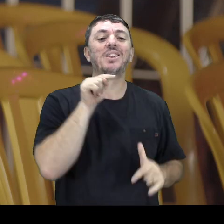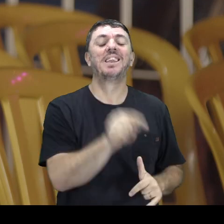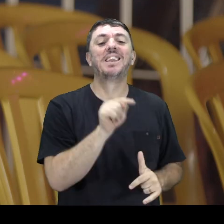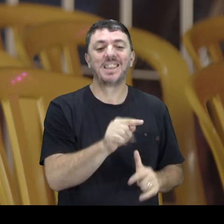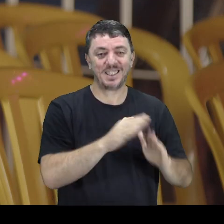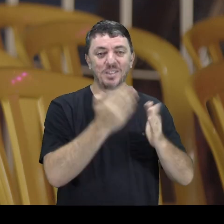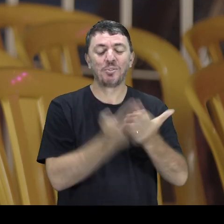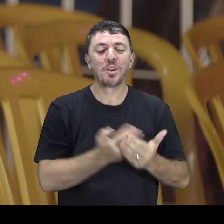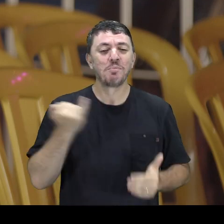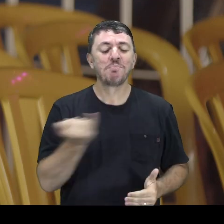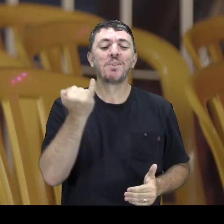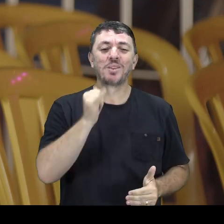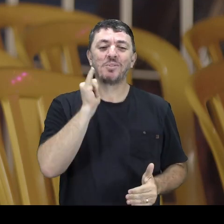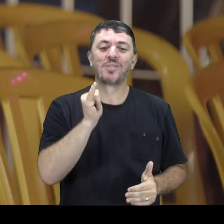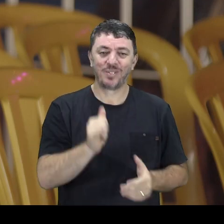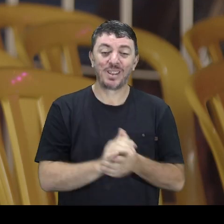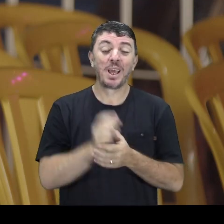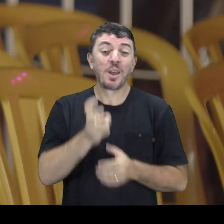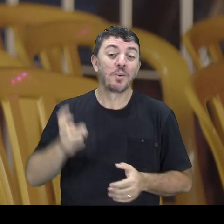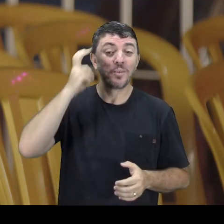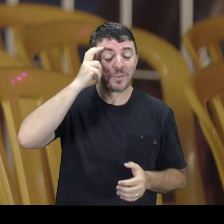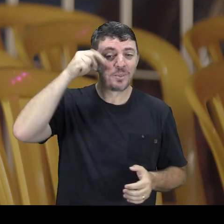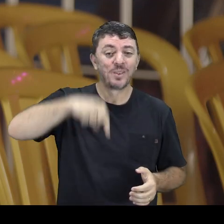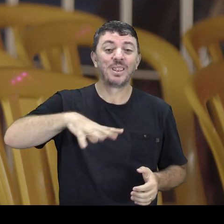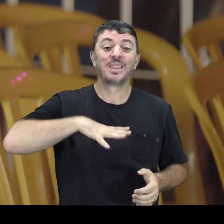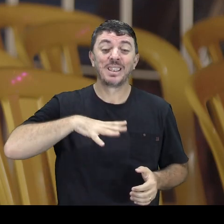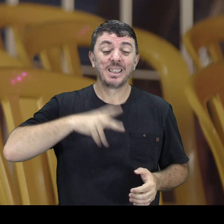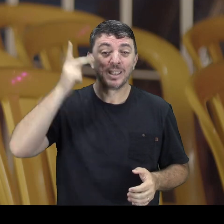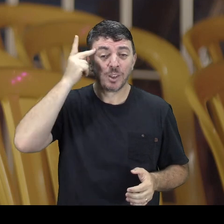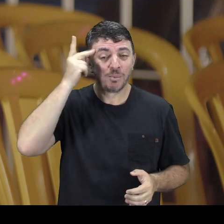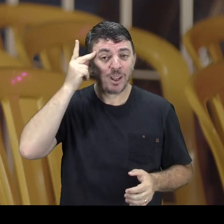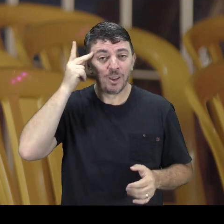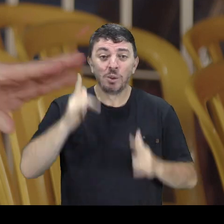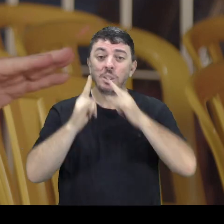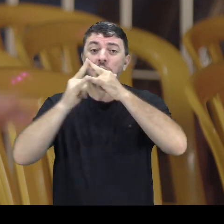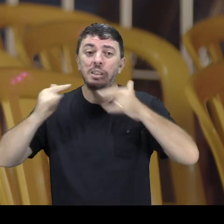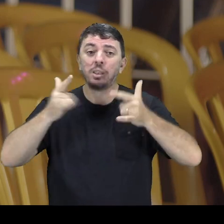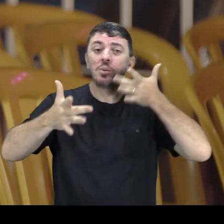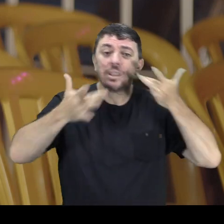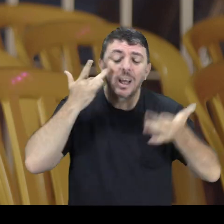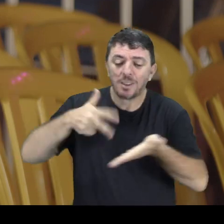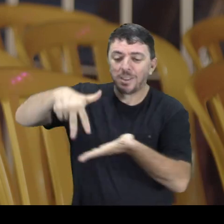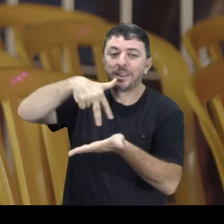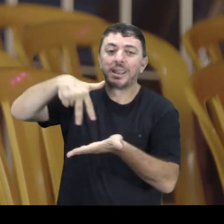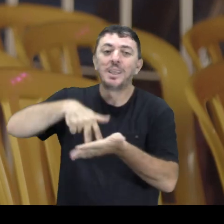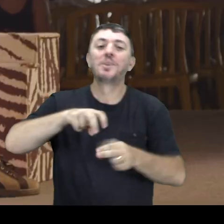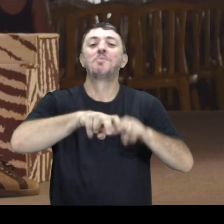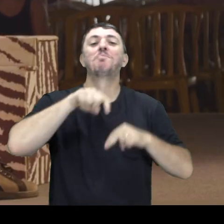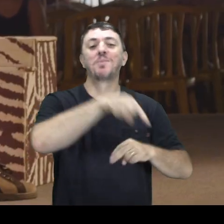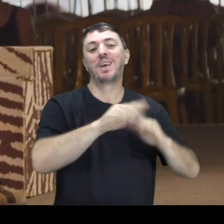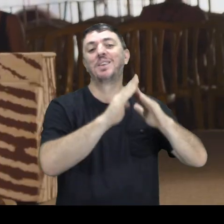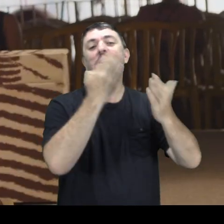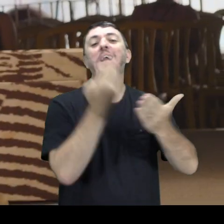história cultural da cidade de São Paulo, circo, teatro e dança, foram influenciados pelo Circo Escola Picadeiro.